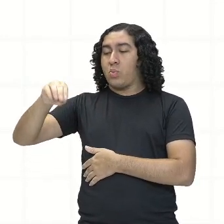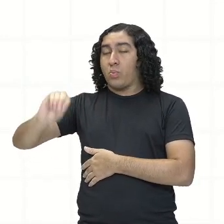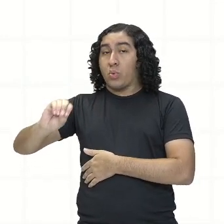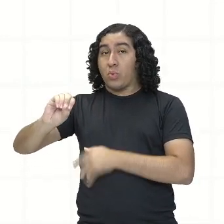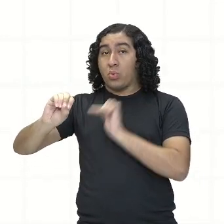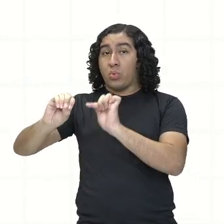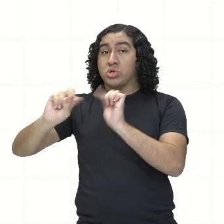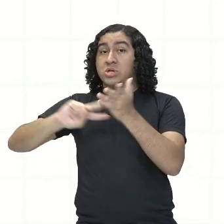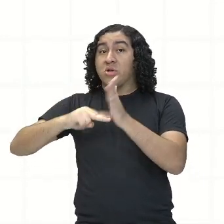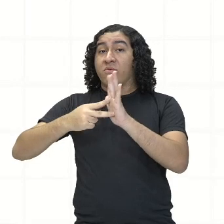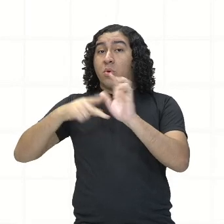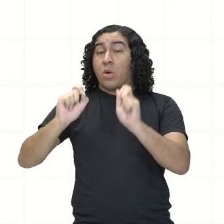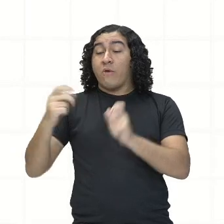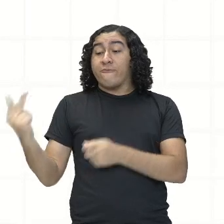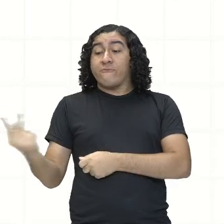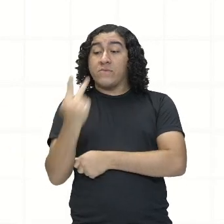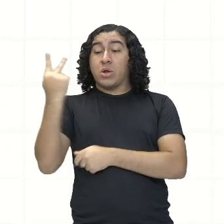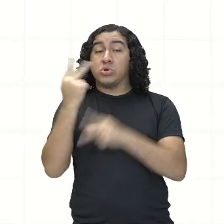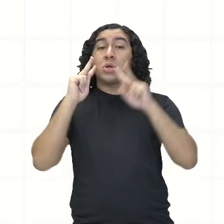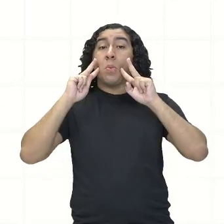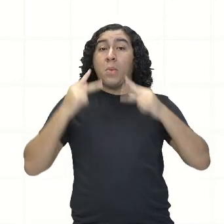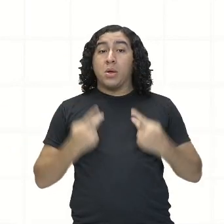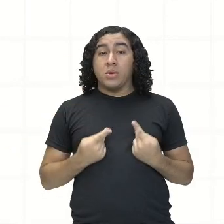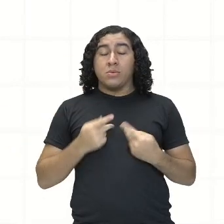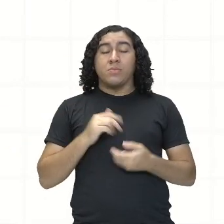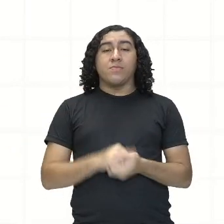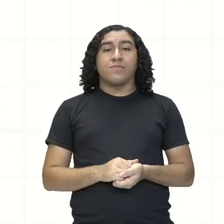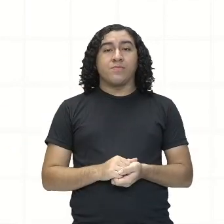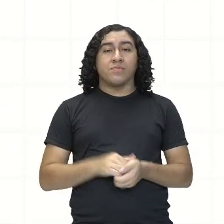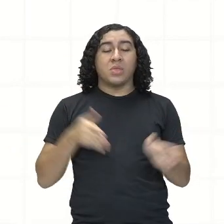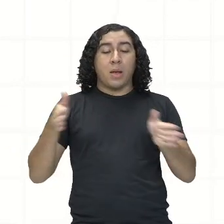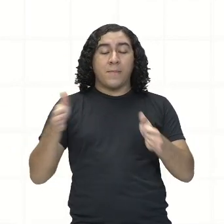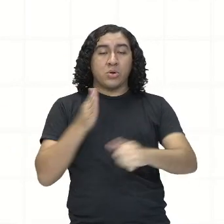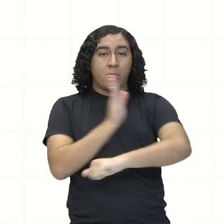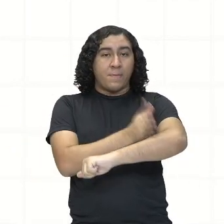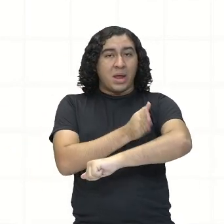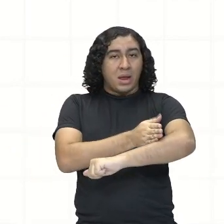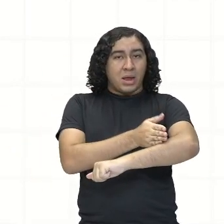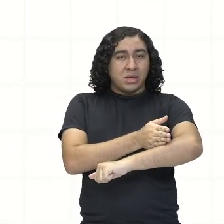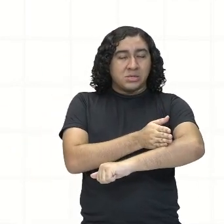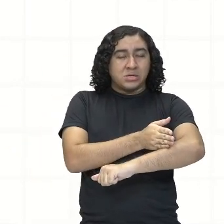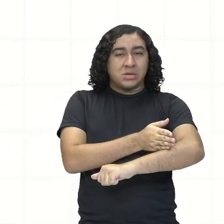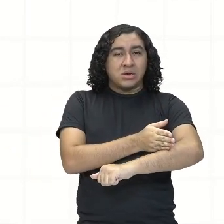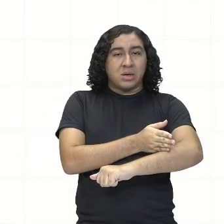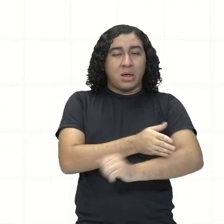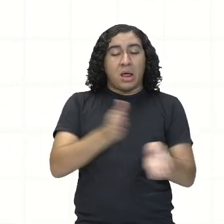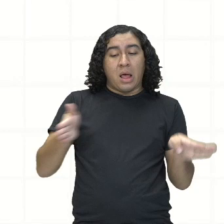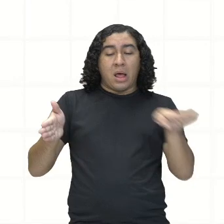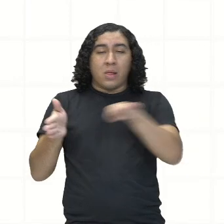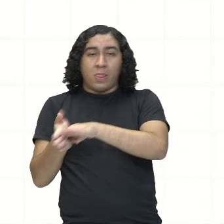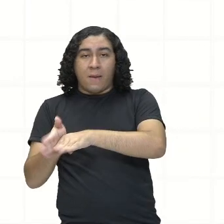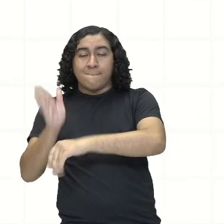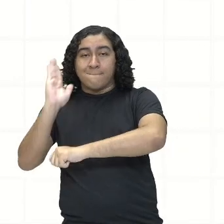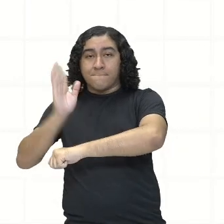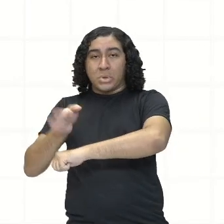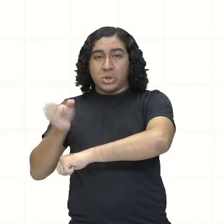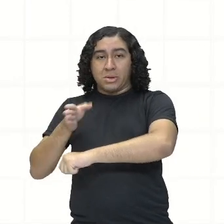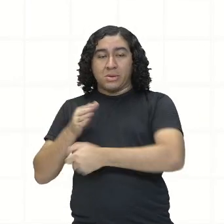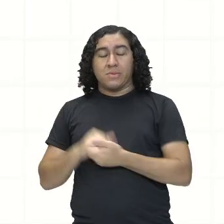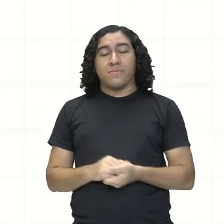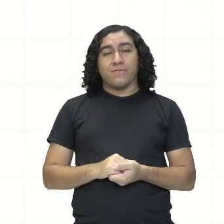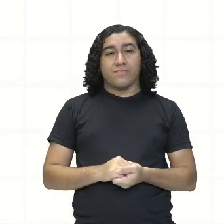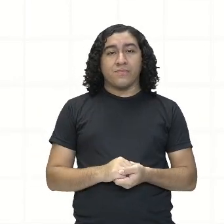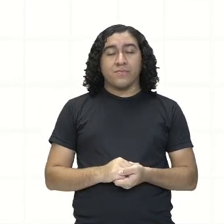humano. Está compreendido aí entre o período da Idade Média e Idade Moderna. Surge